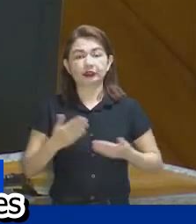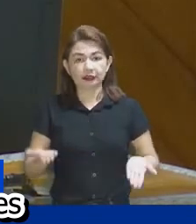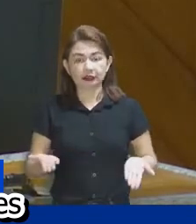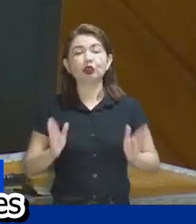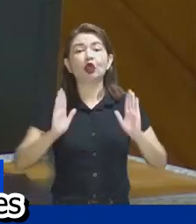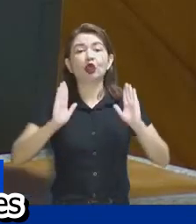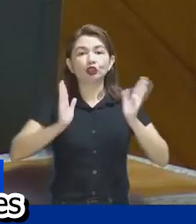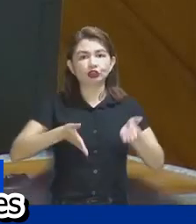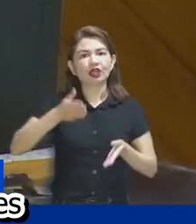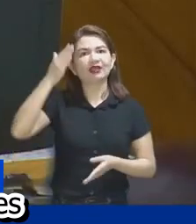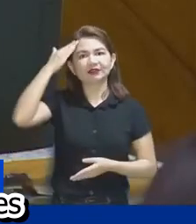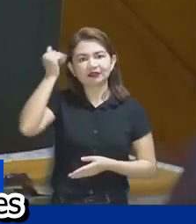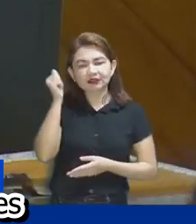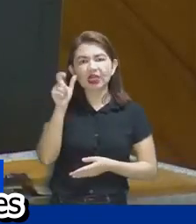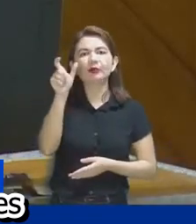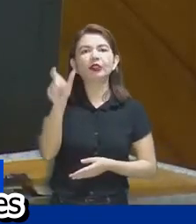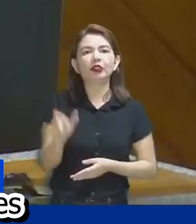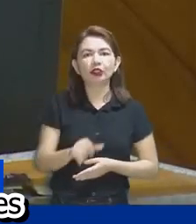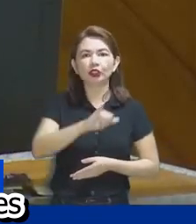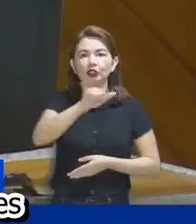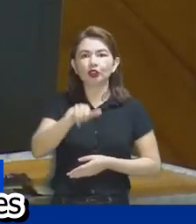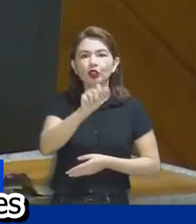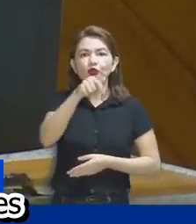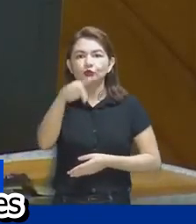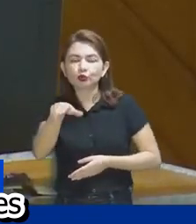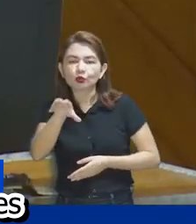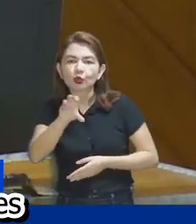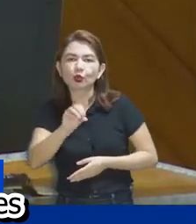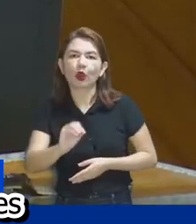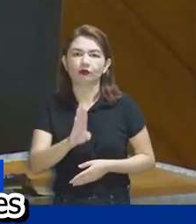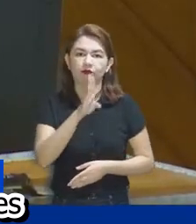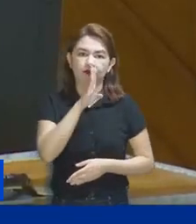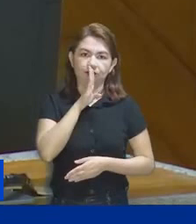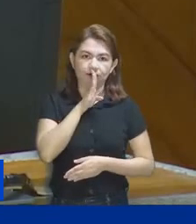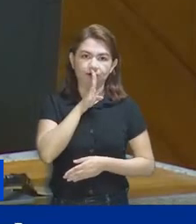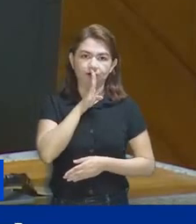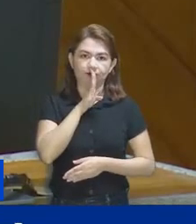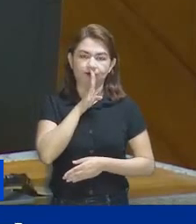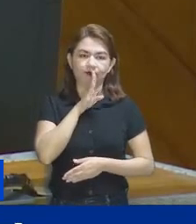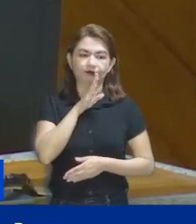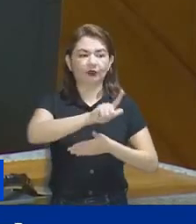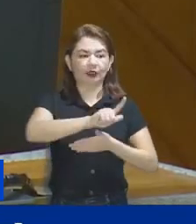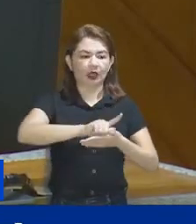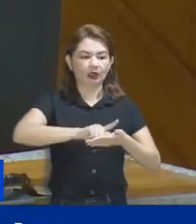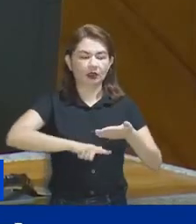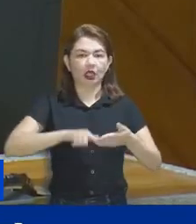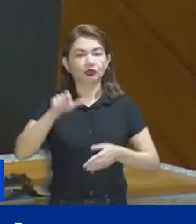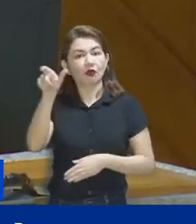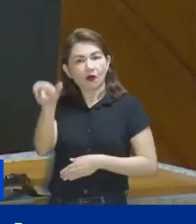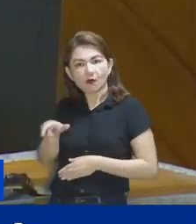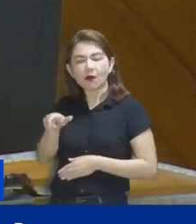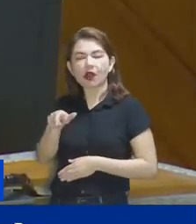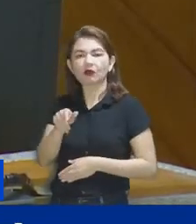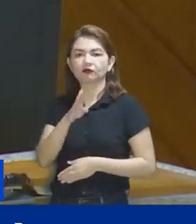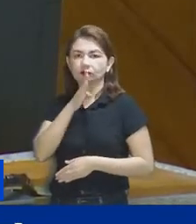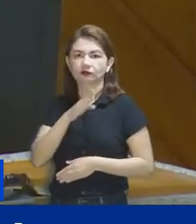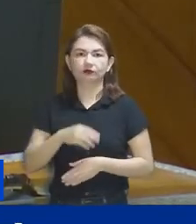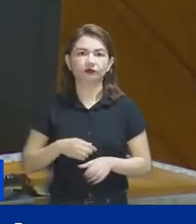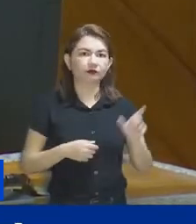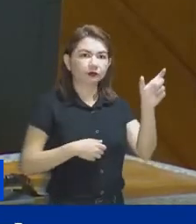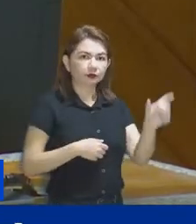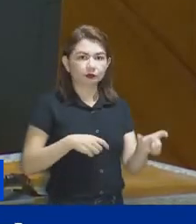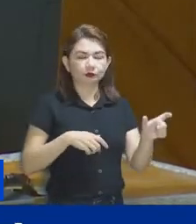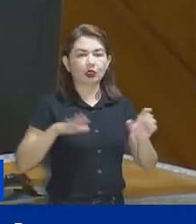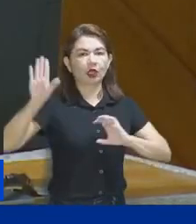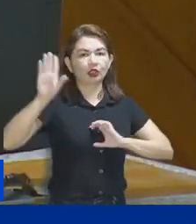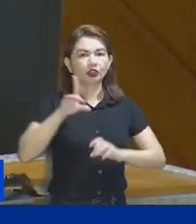intimado, João Diomedes não manifestou-se sobre o laudo pericial. E o representado Diogo Sênior, em